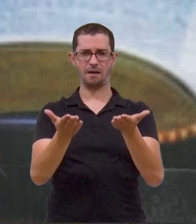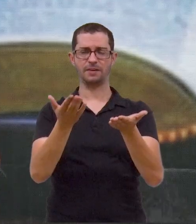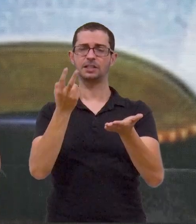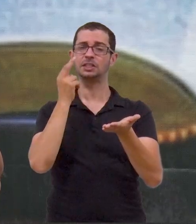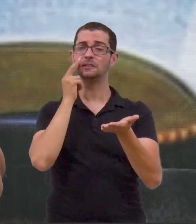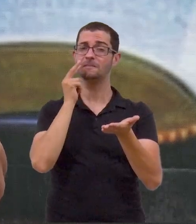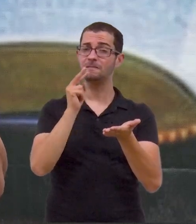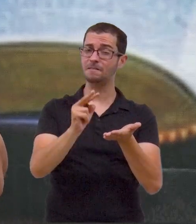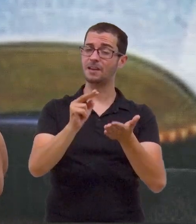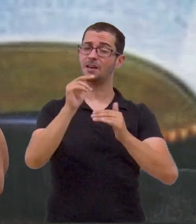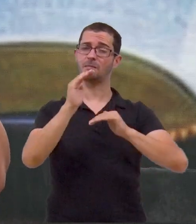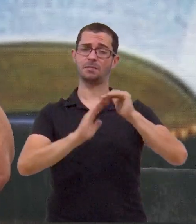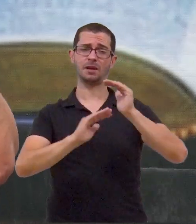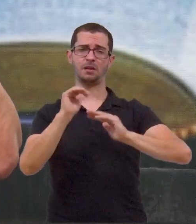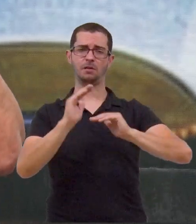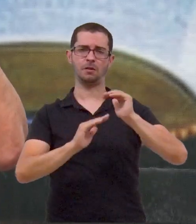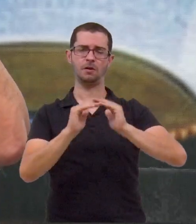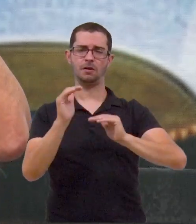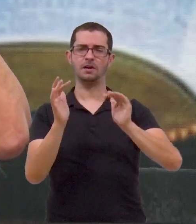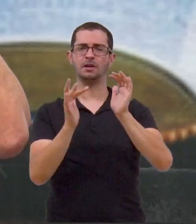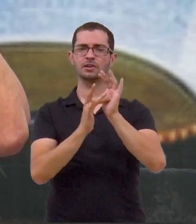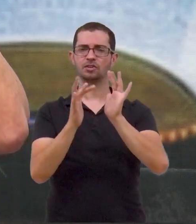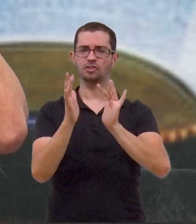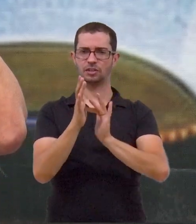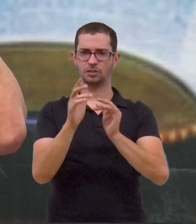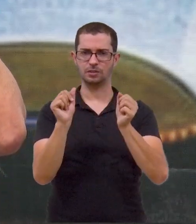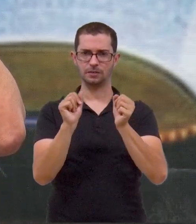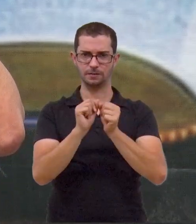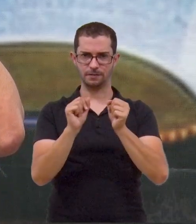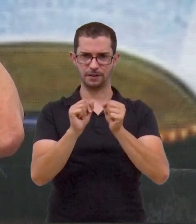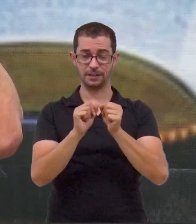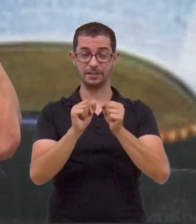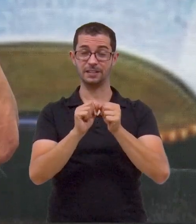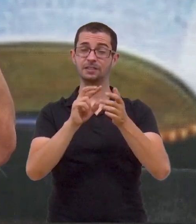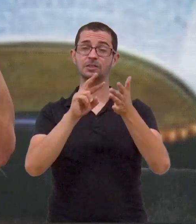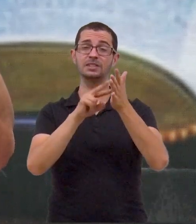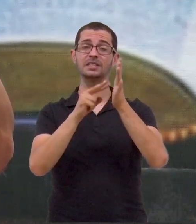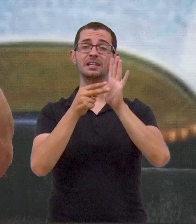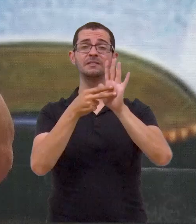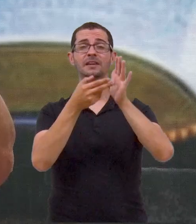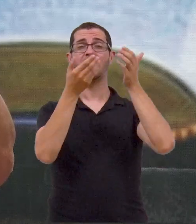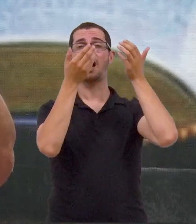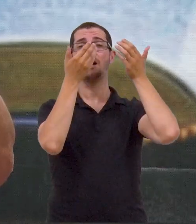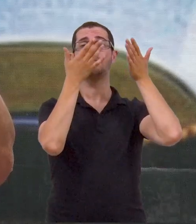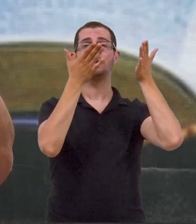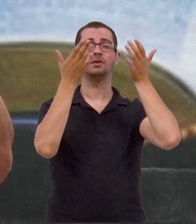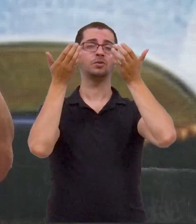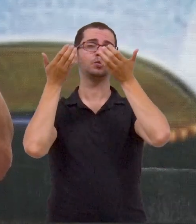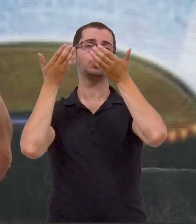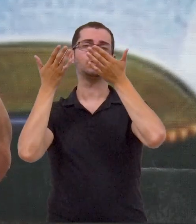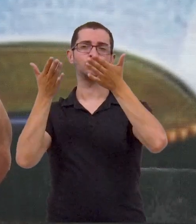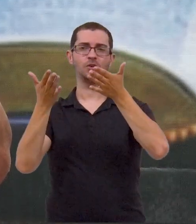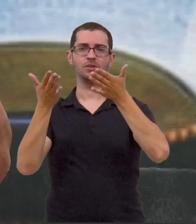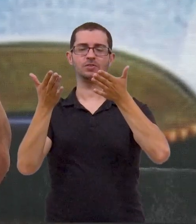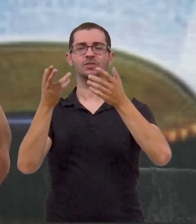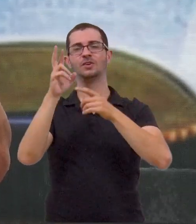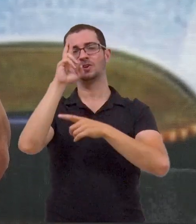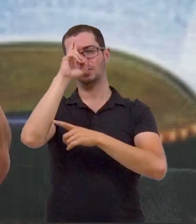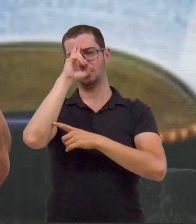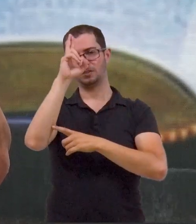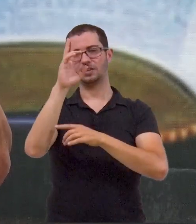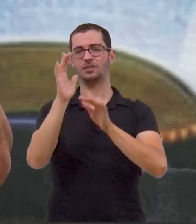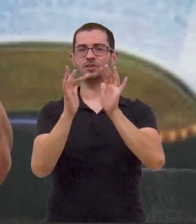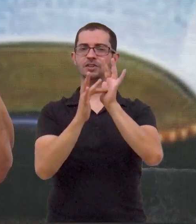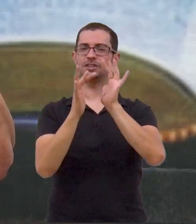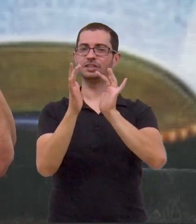que ele realizou, e este é o abrir dos olhos aos cegos. O Senhor Jesus Cristo veio a